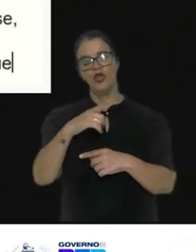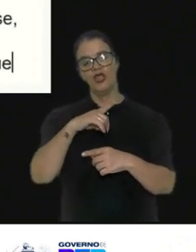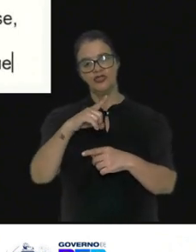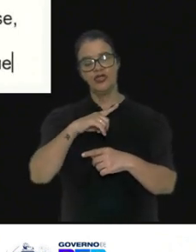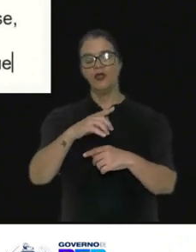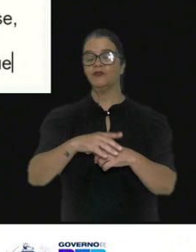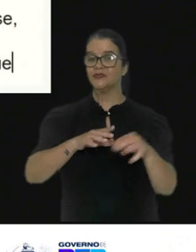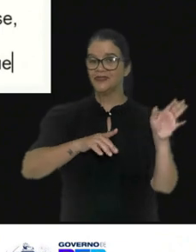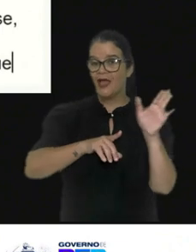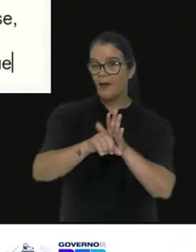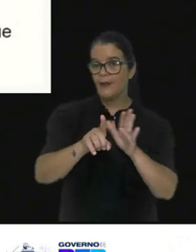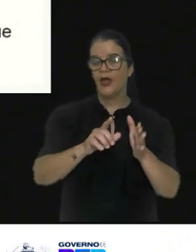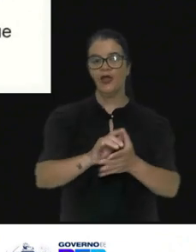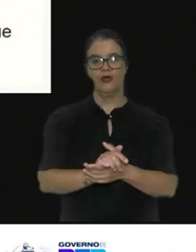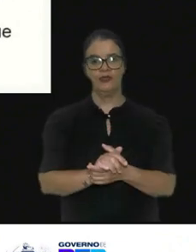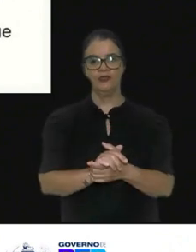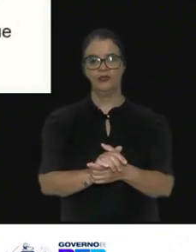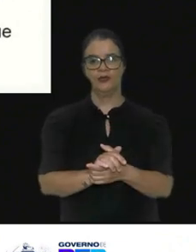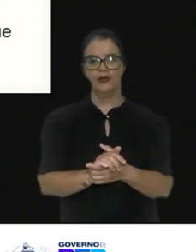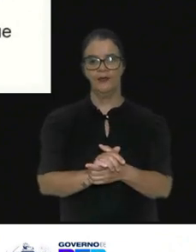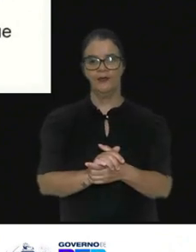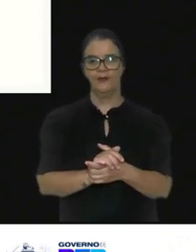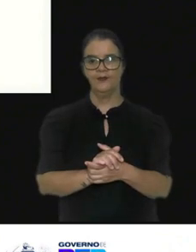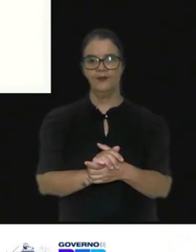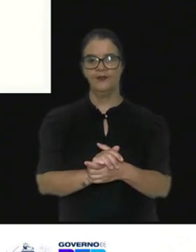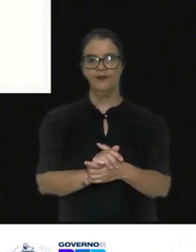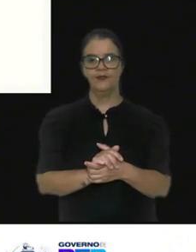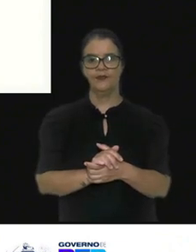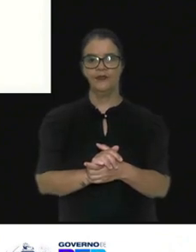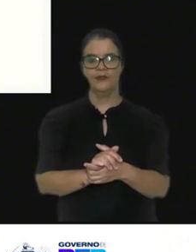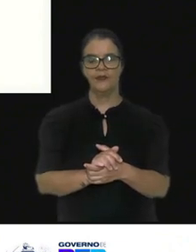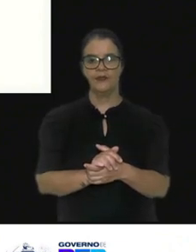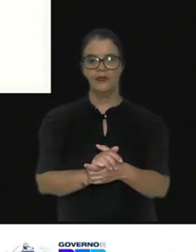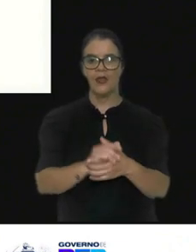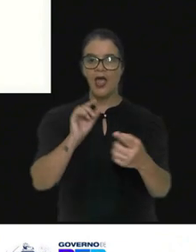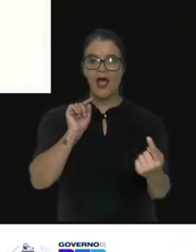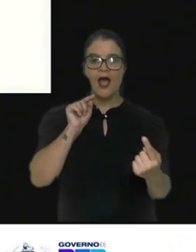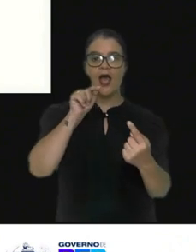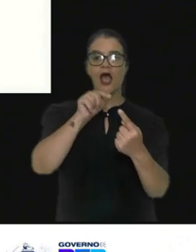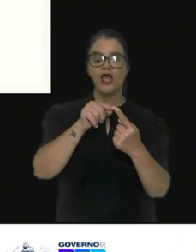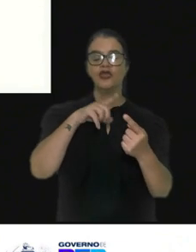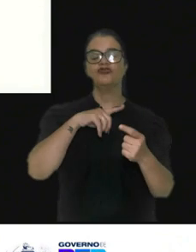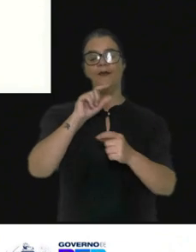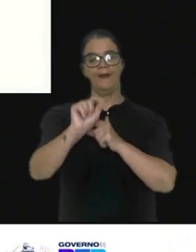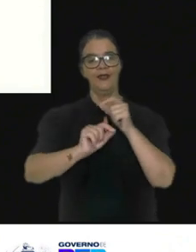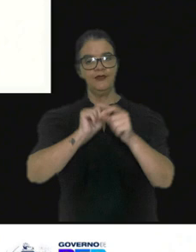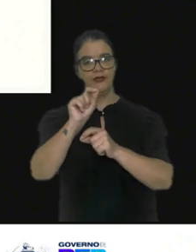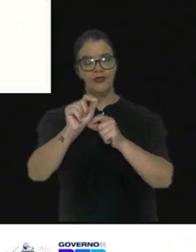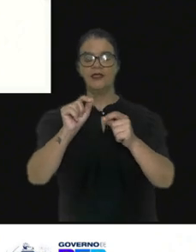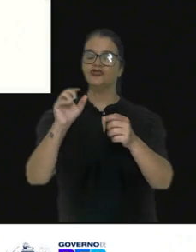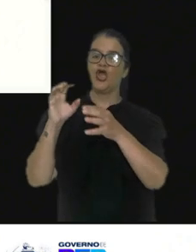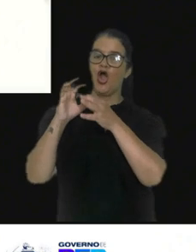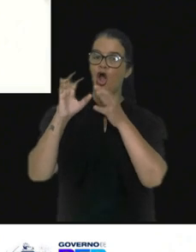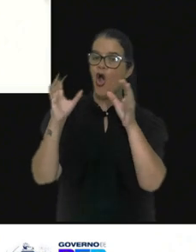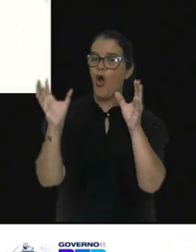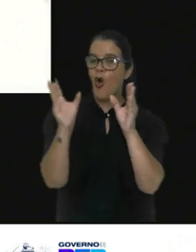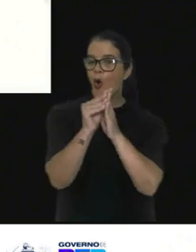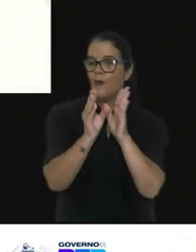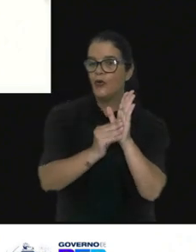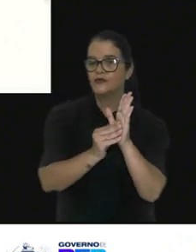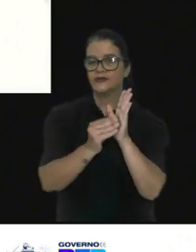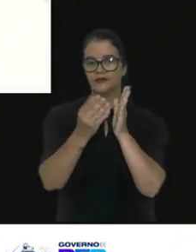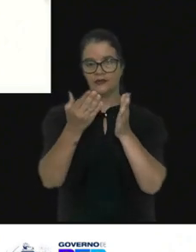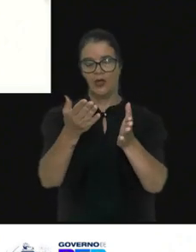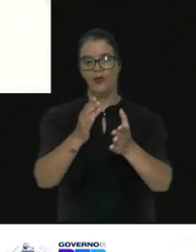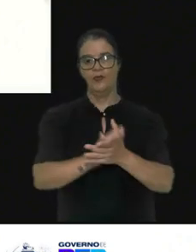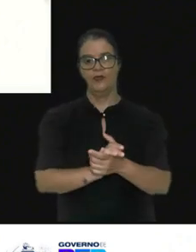Azevedo e aí nós temos uma pergunta a respeito desta